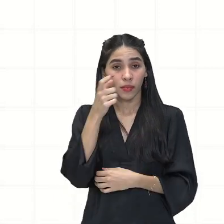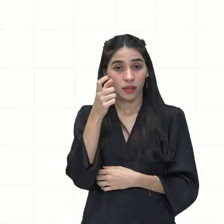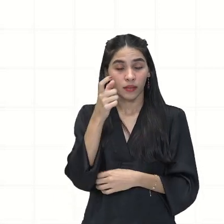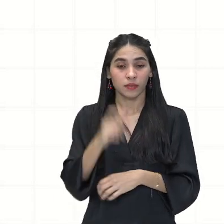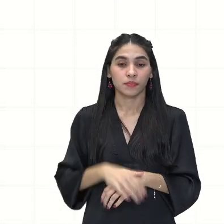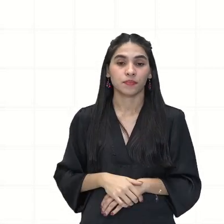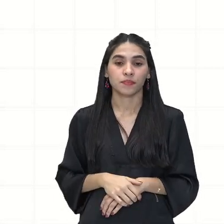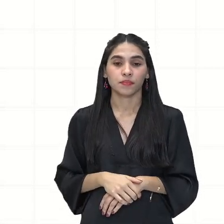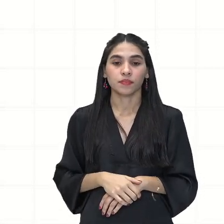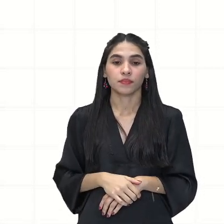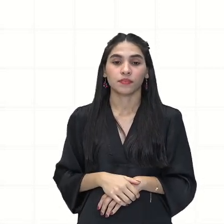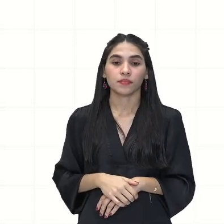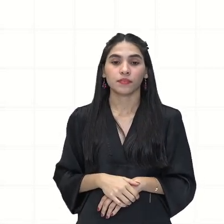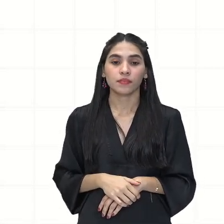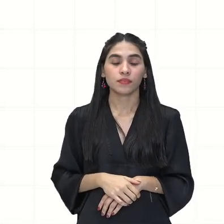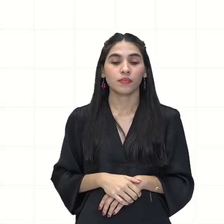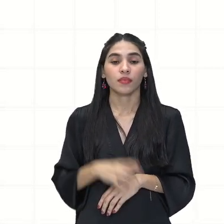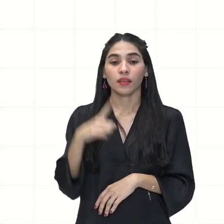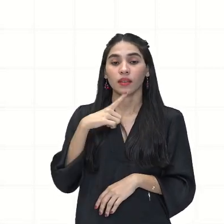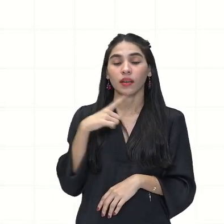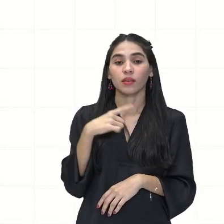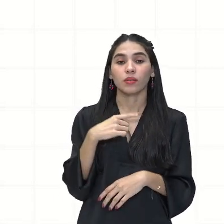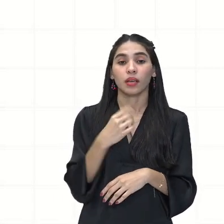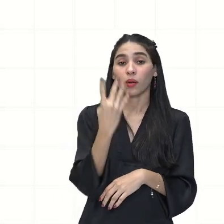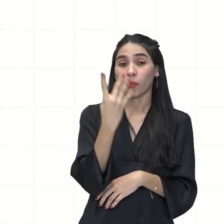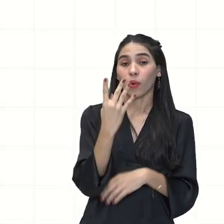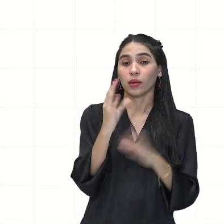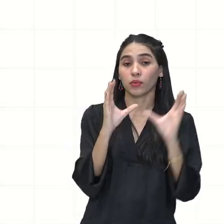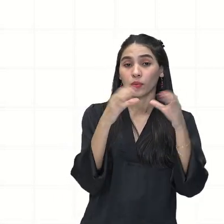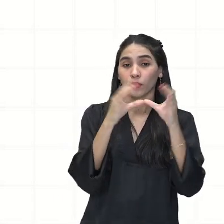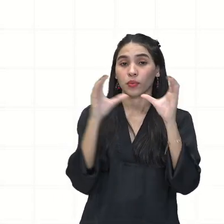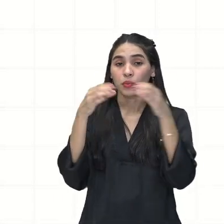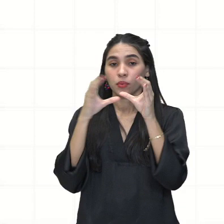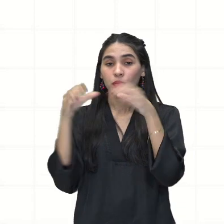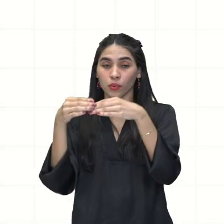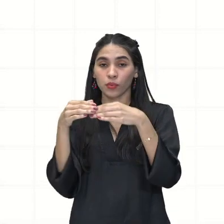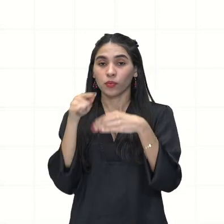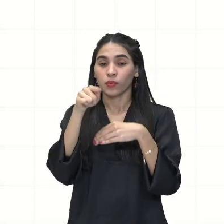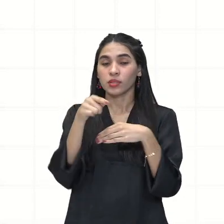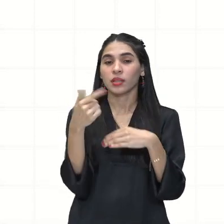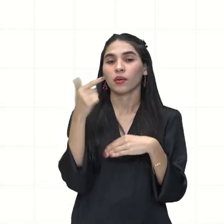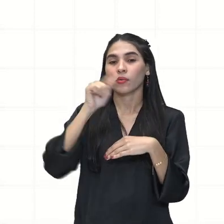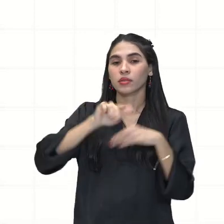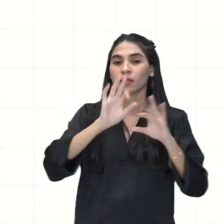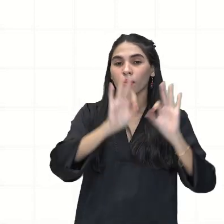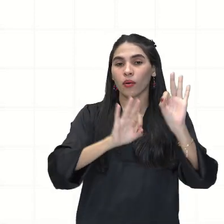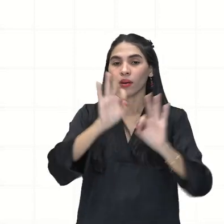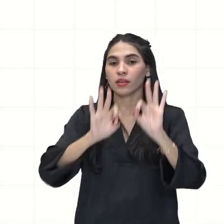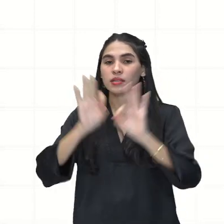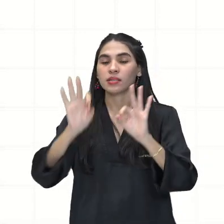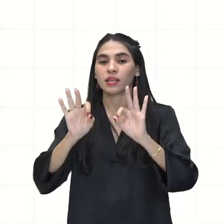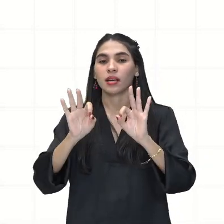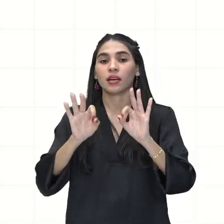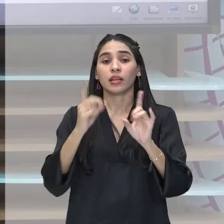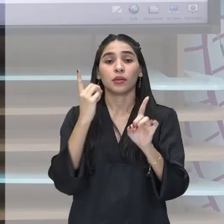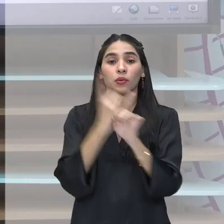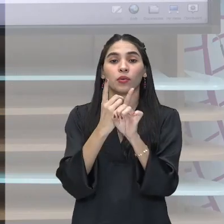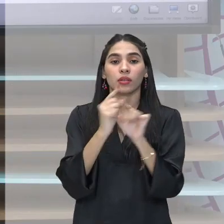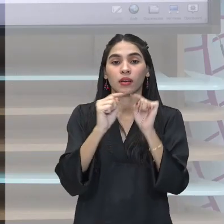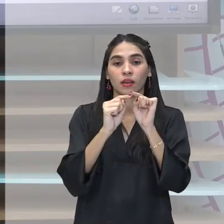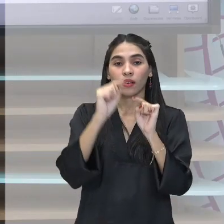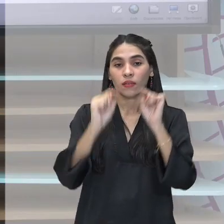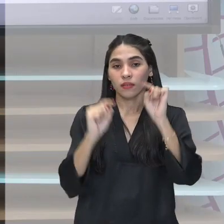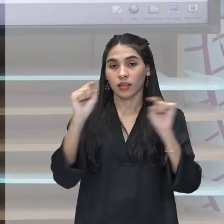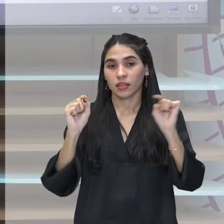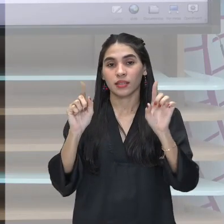seguinte, nós temos 4 turmas para realizar a variância